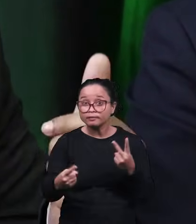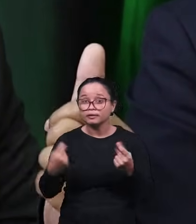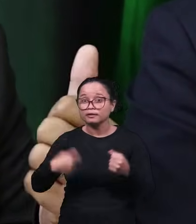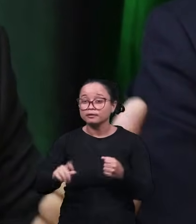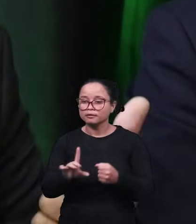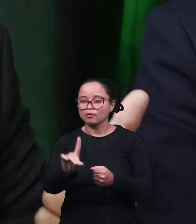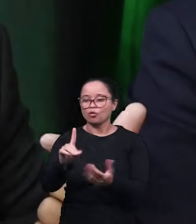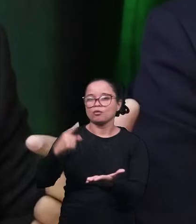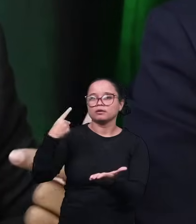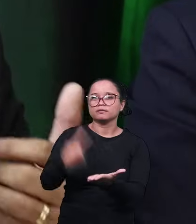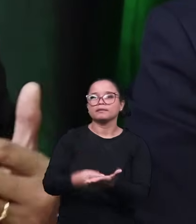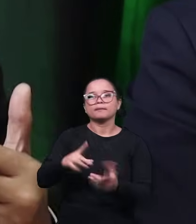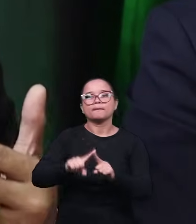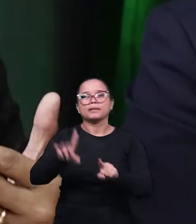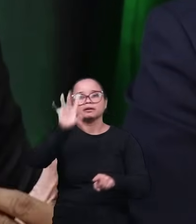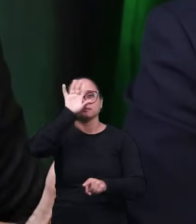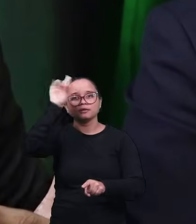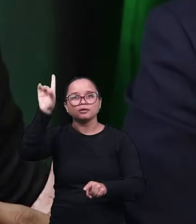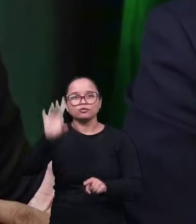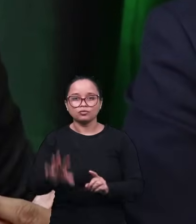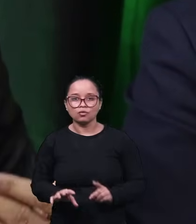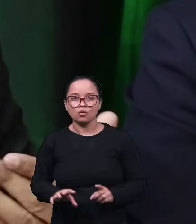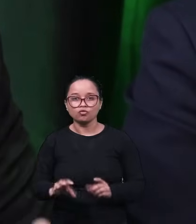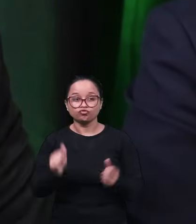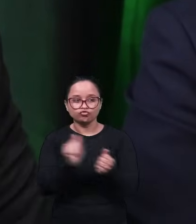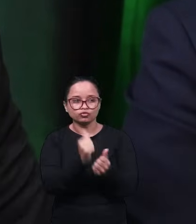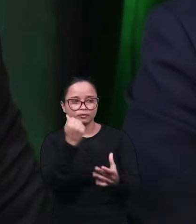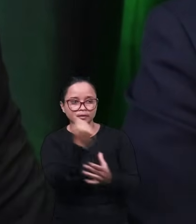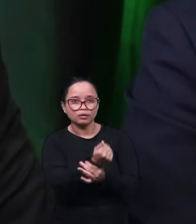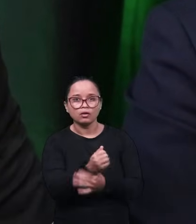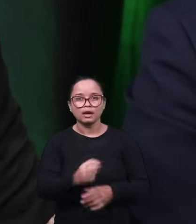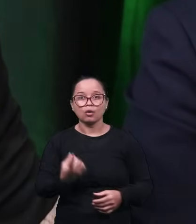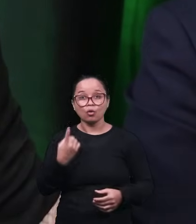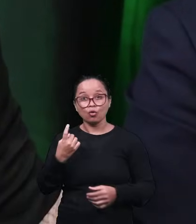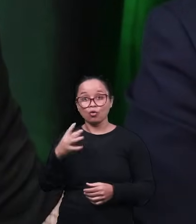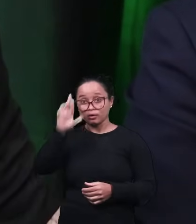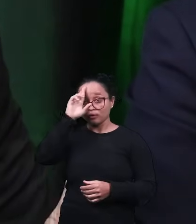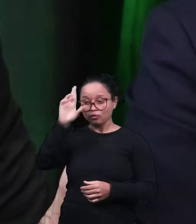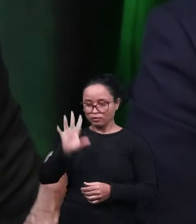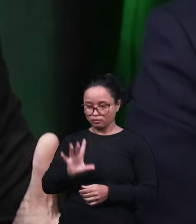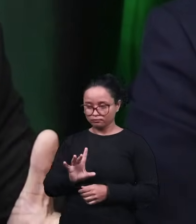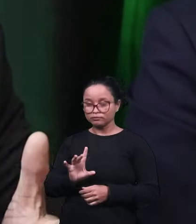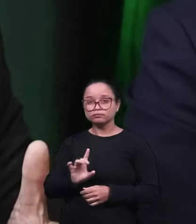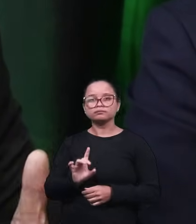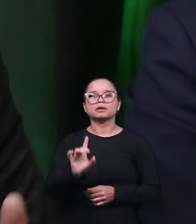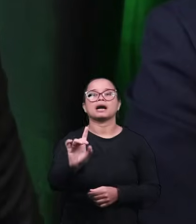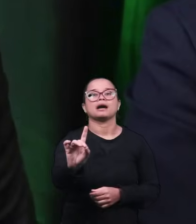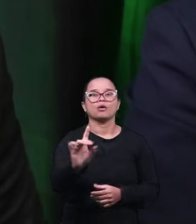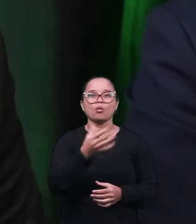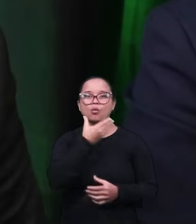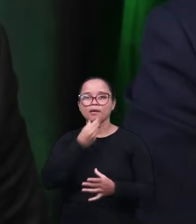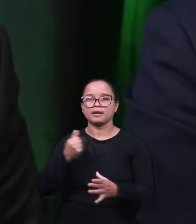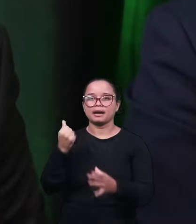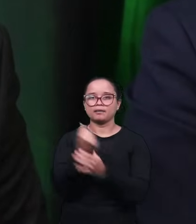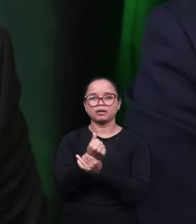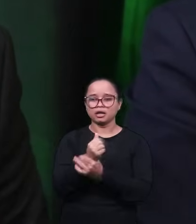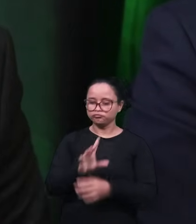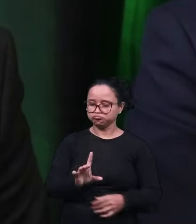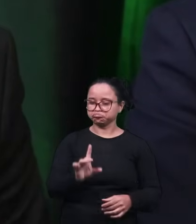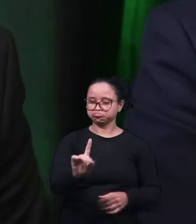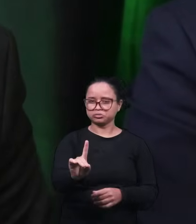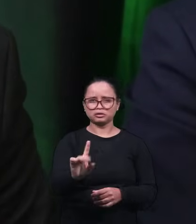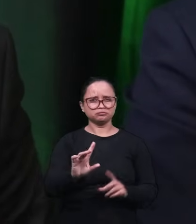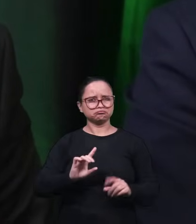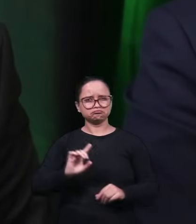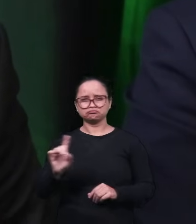Mas Deus com Abraão, o único que passa ali é o Senhor. Muito interessante. Né? Abraão não passou ali, porque